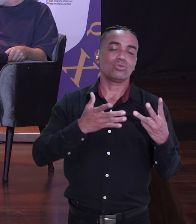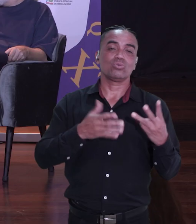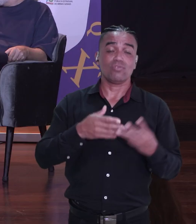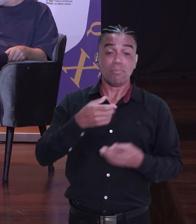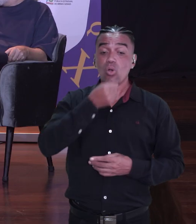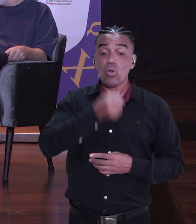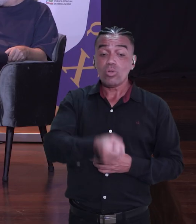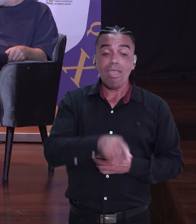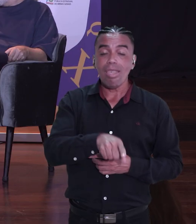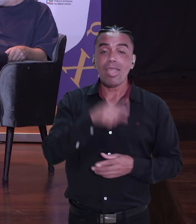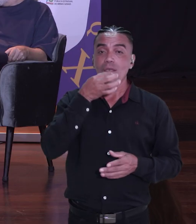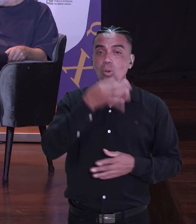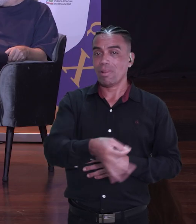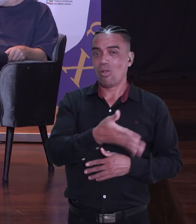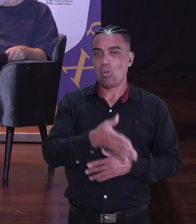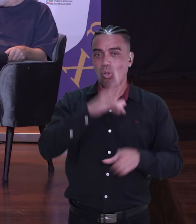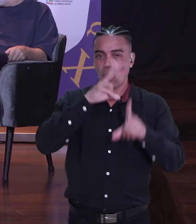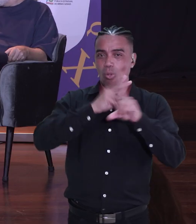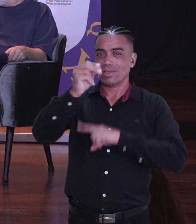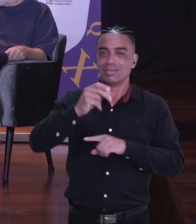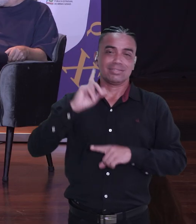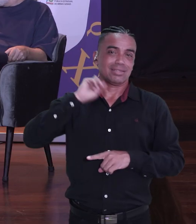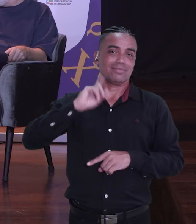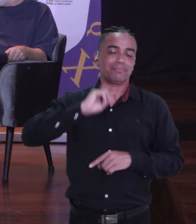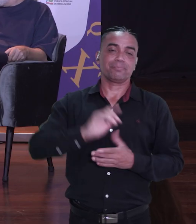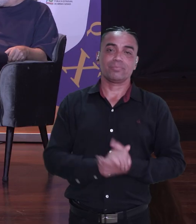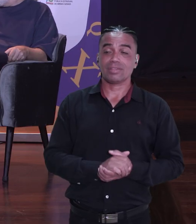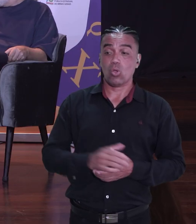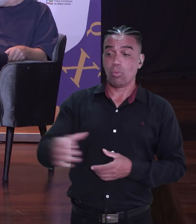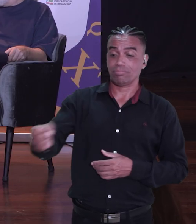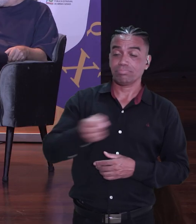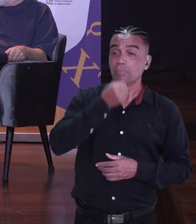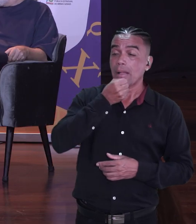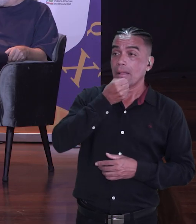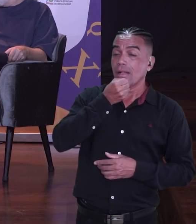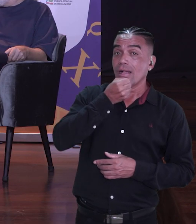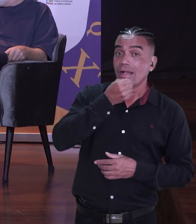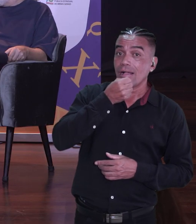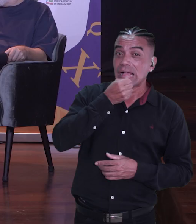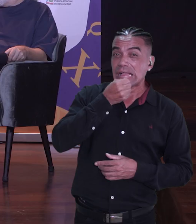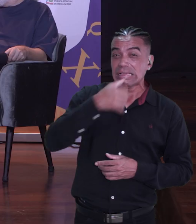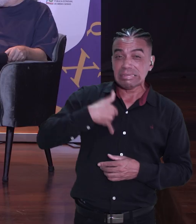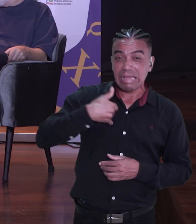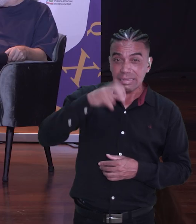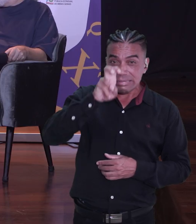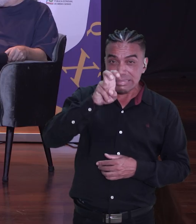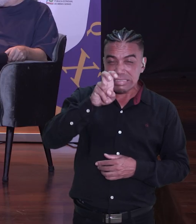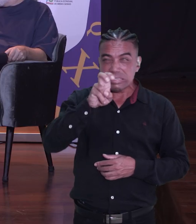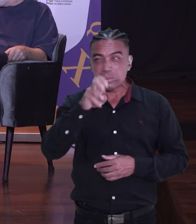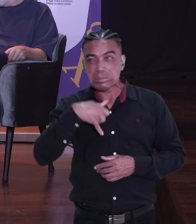torcedores do Flamengo, não sei o que, terá. Vamos ouvir o que eles estão achando dessa grande conquista. Aí o cara botou o microfone na minha boca. Eu